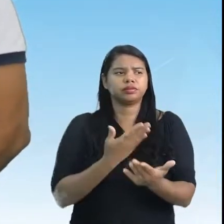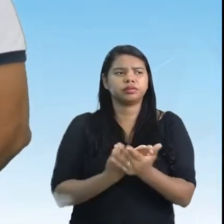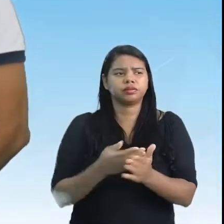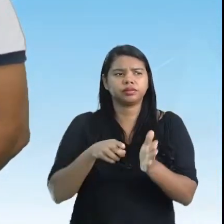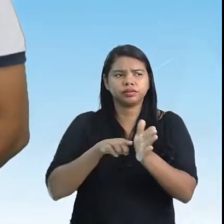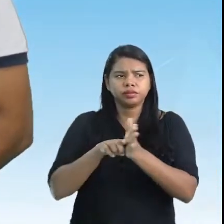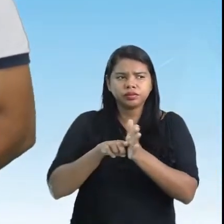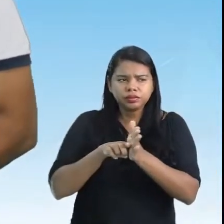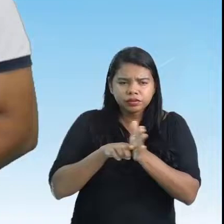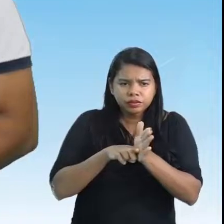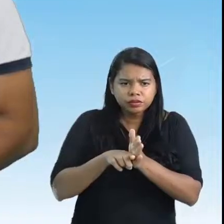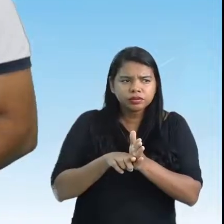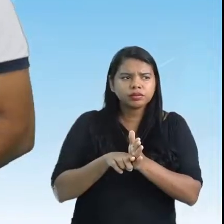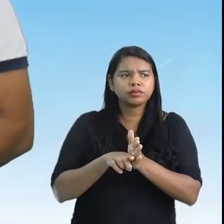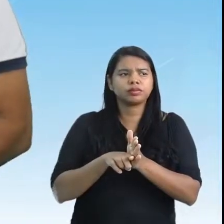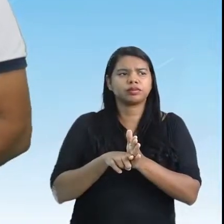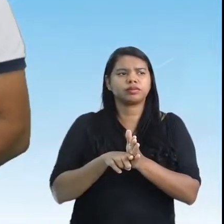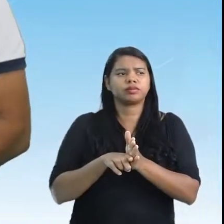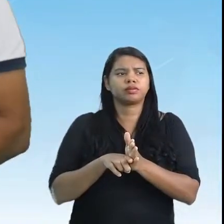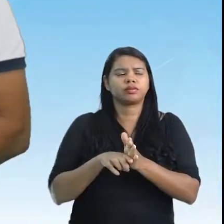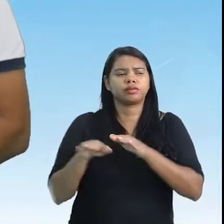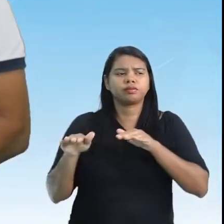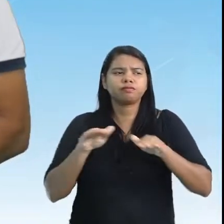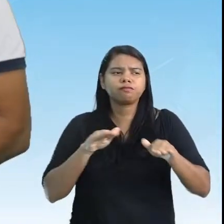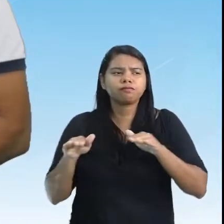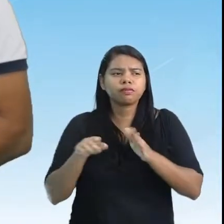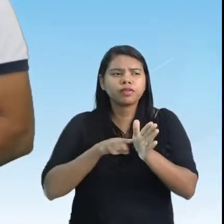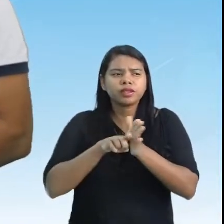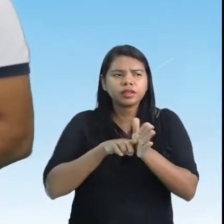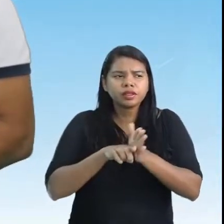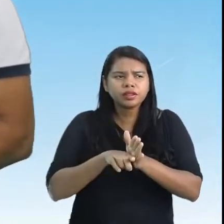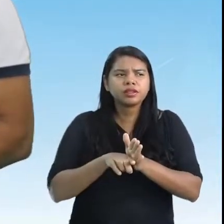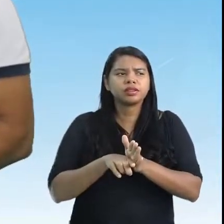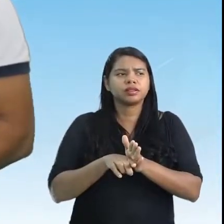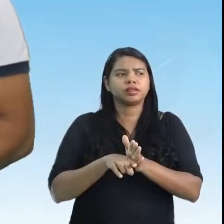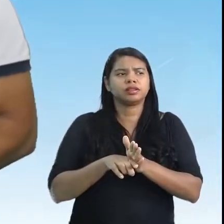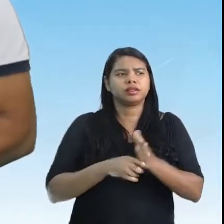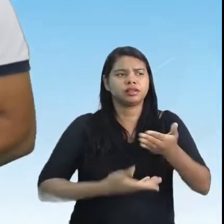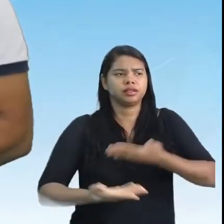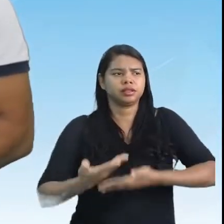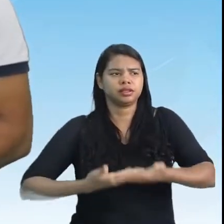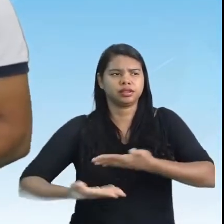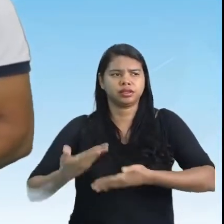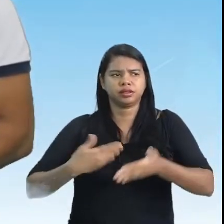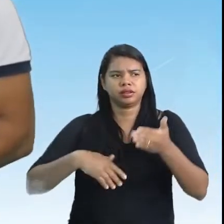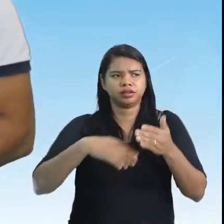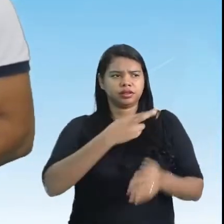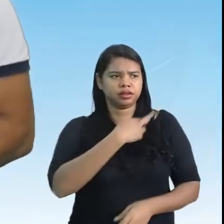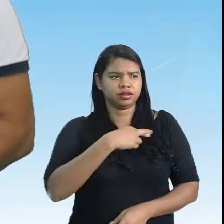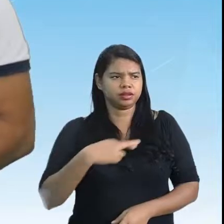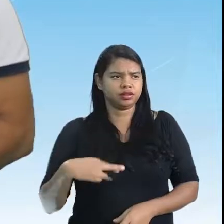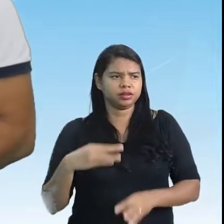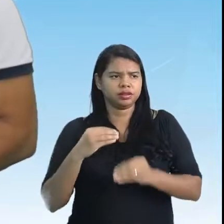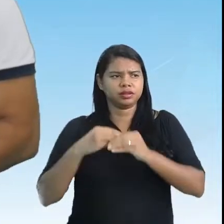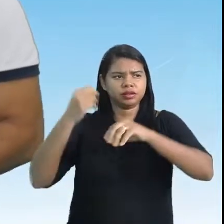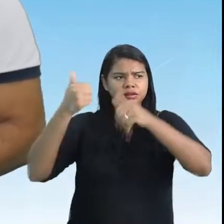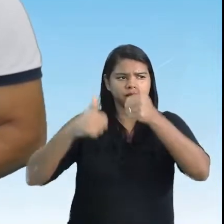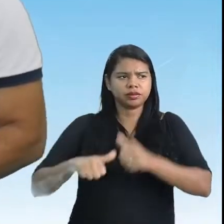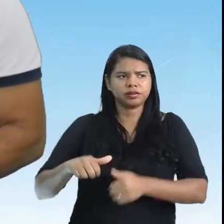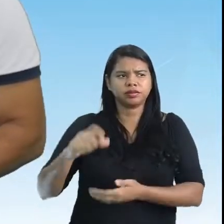questão que é mobilização, certo? Pesquisar essa tradição religiosa e observar essa